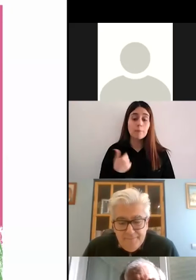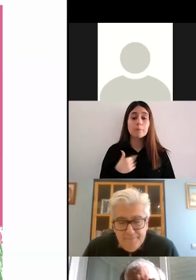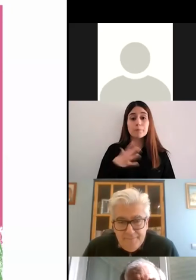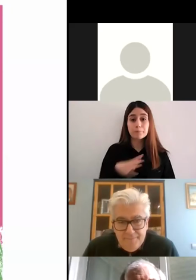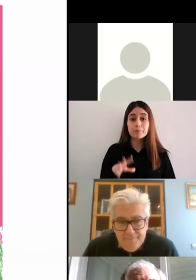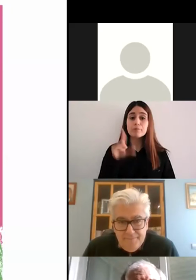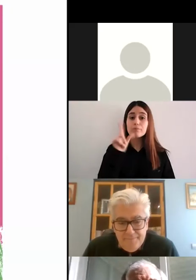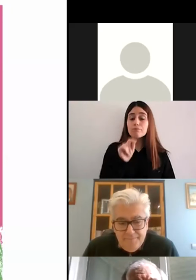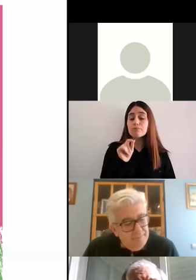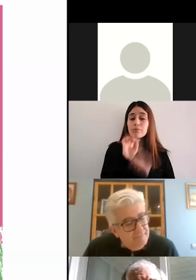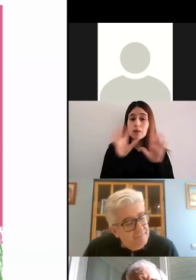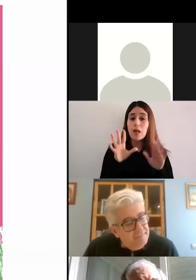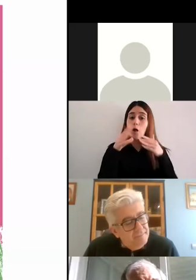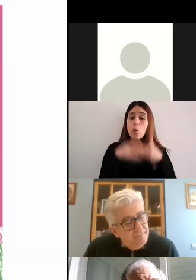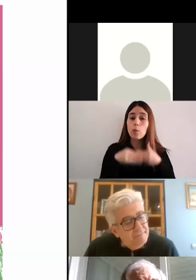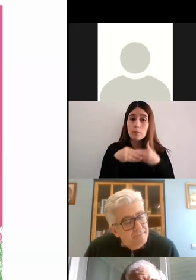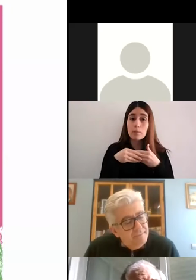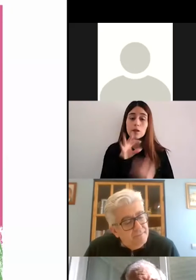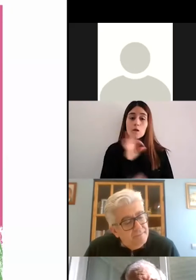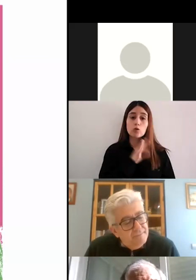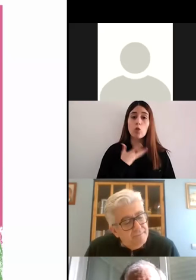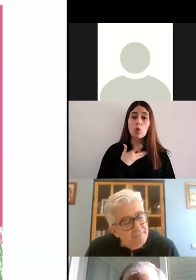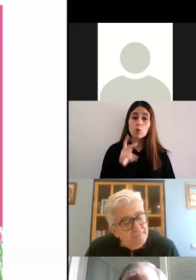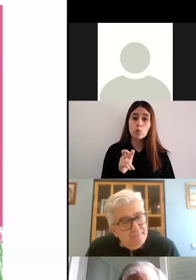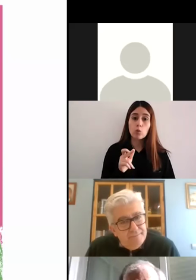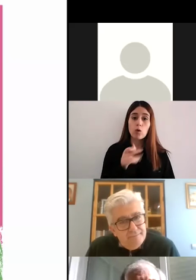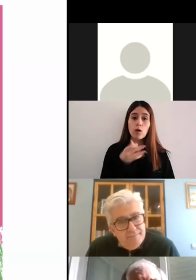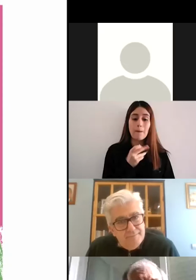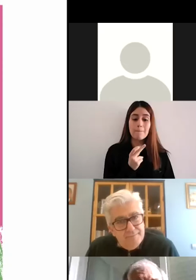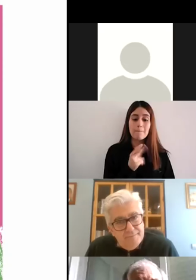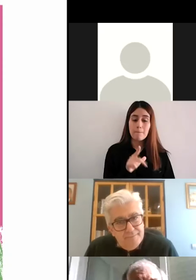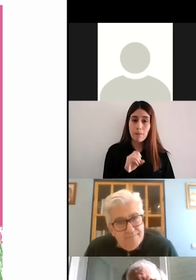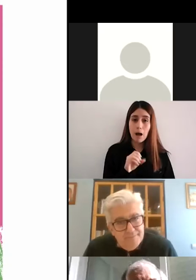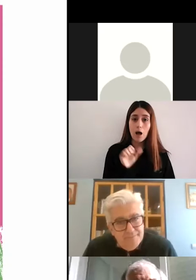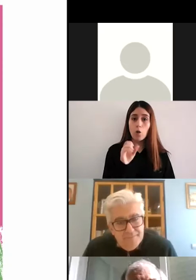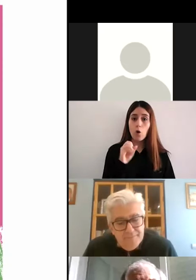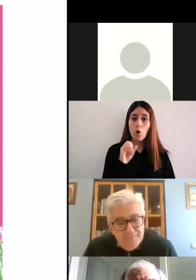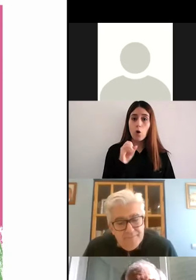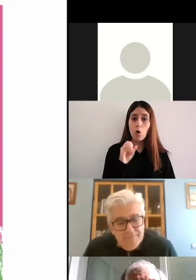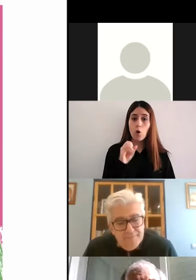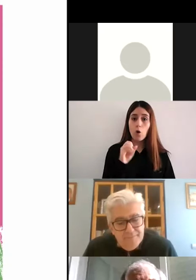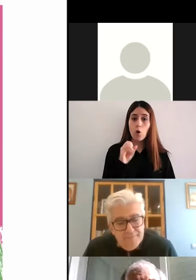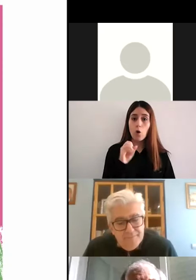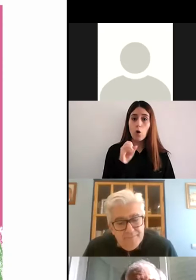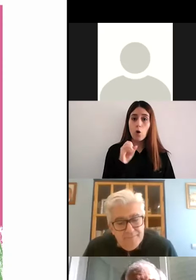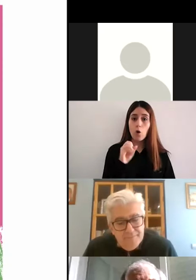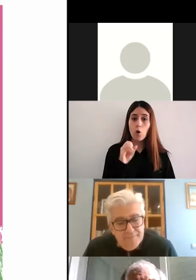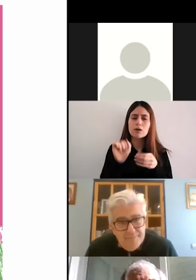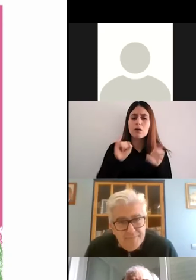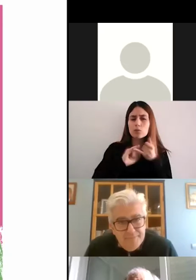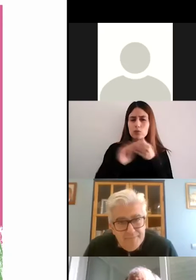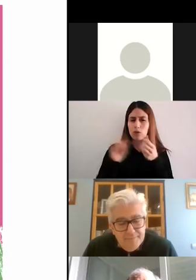cumprimentar o senhor doutor Paulo Gonçalves, da Comissão Instaladora de